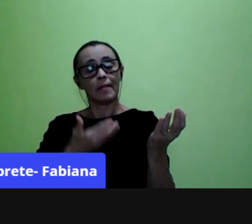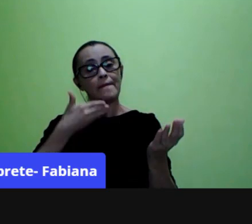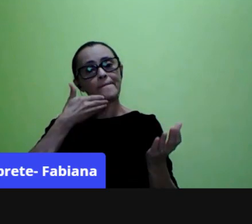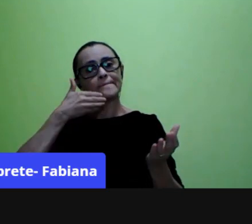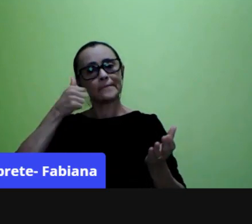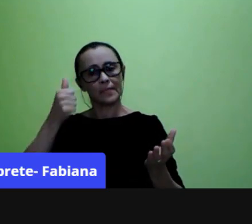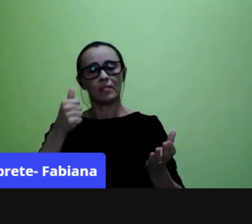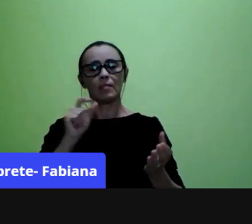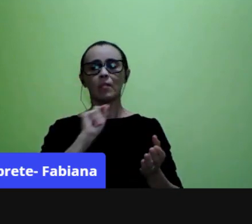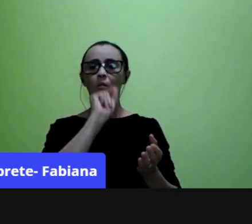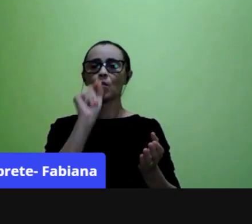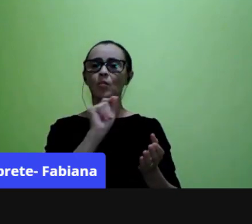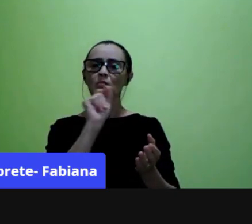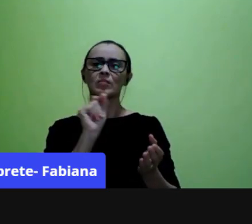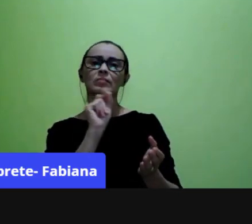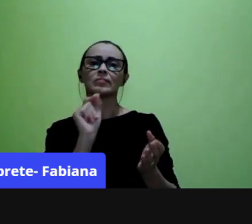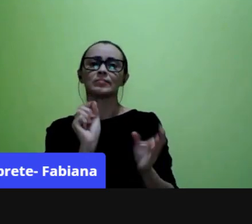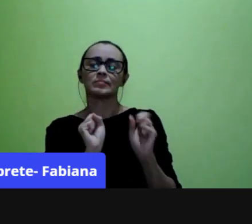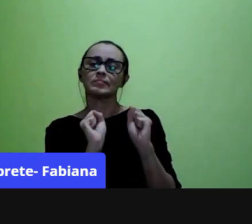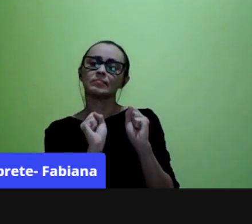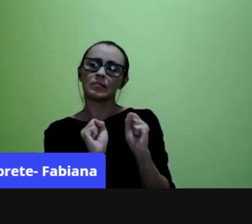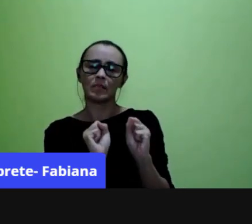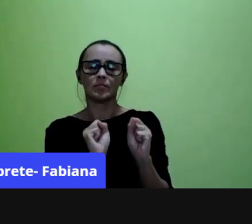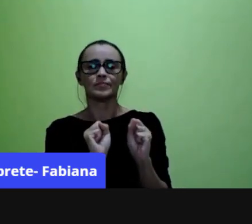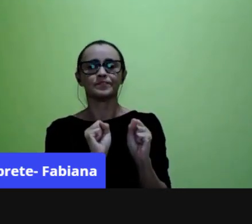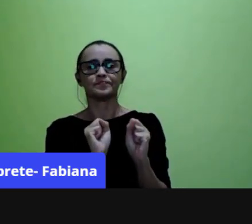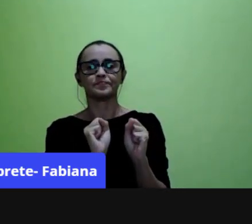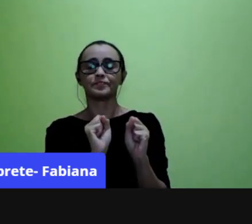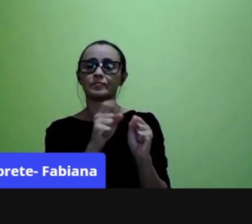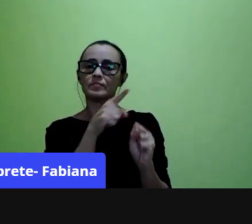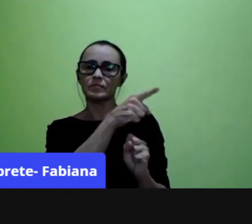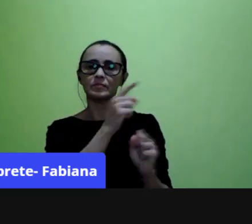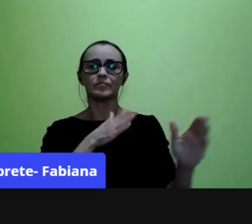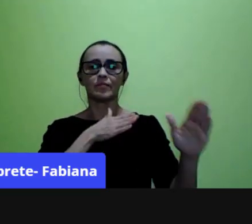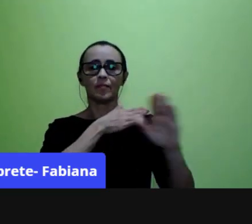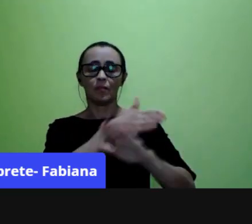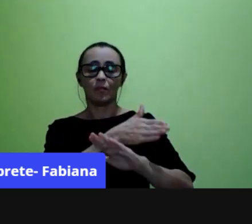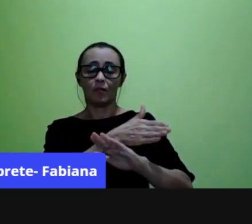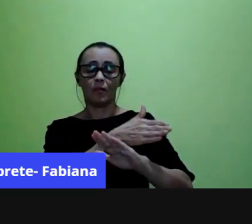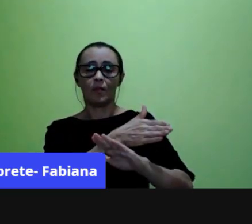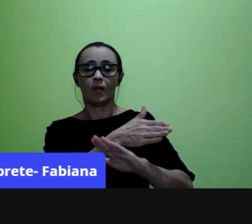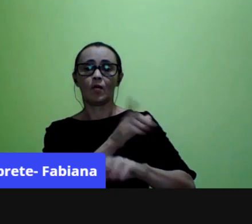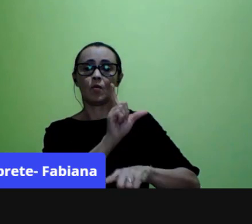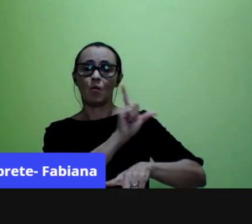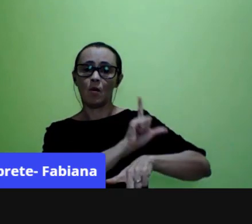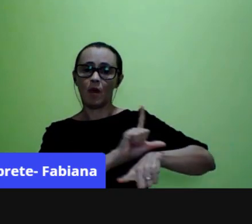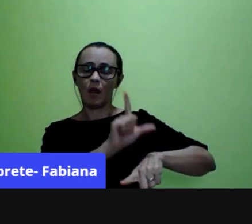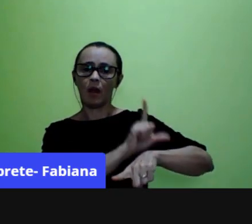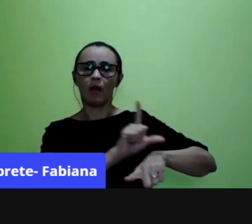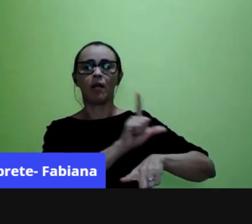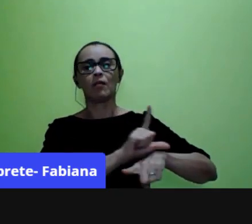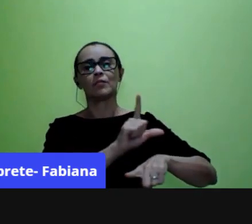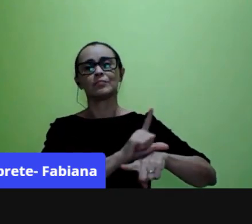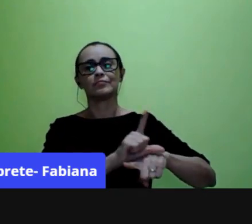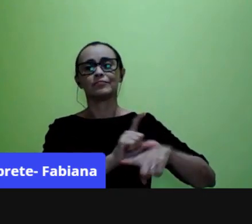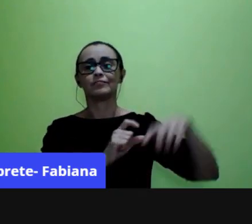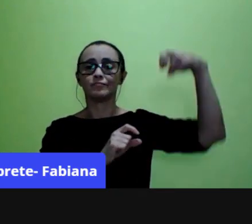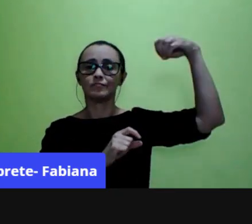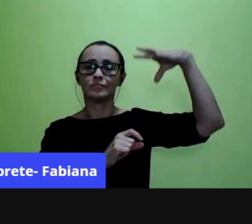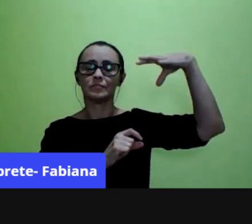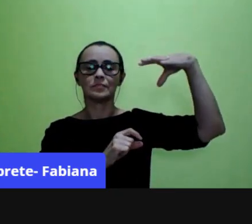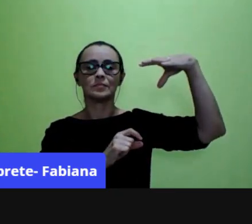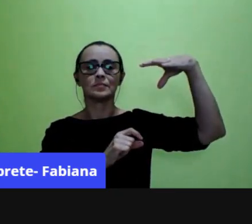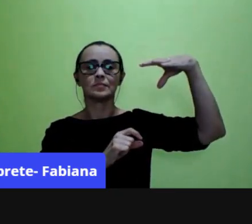o que você pode fazer? Quando você vai no mercado, numa loja de material para comprar uma lâmpada, por exemplo, você pode olhar lá